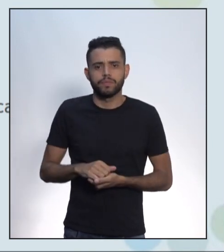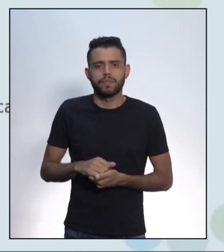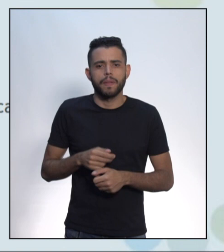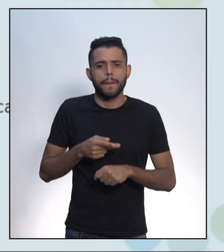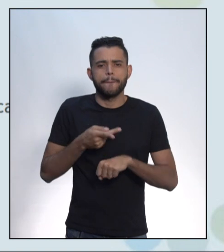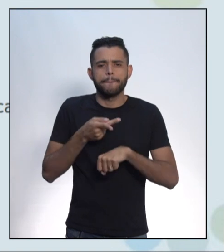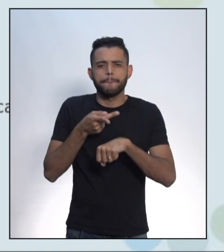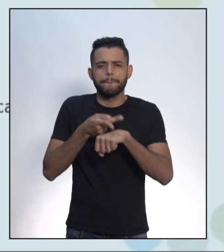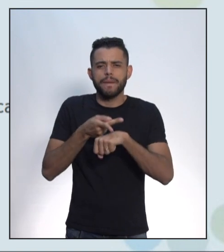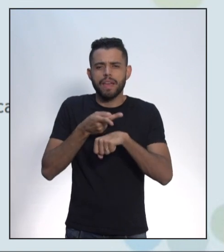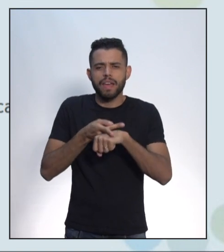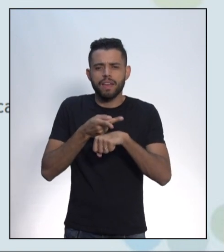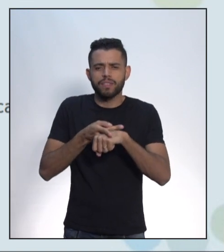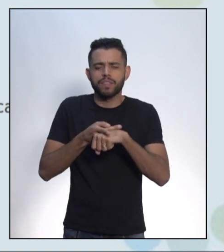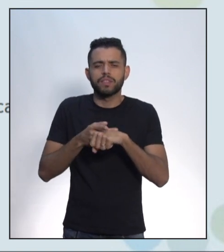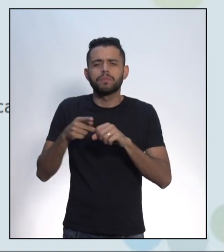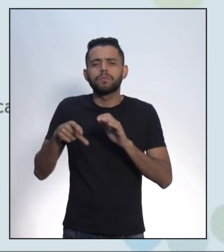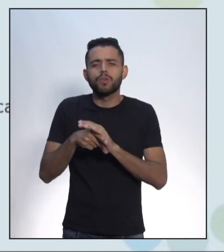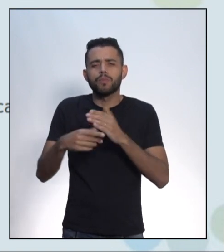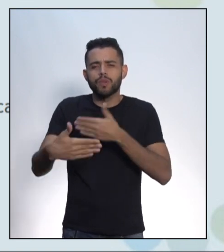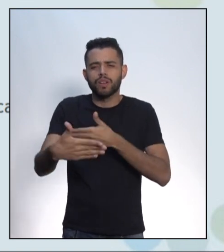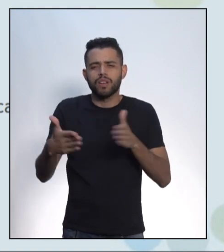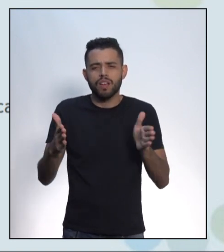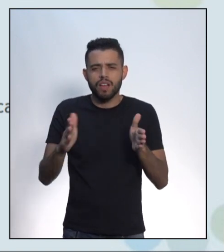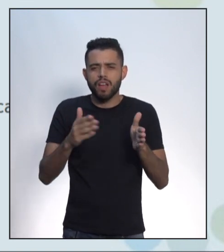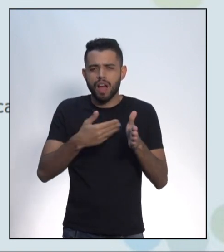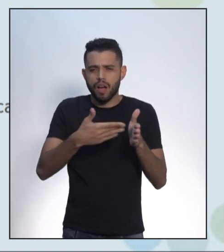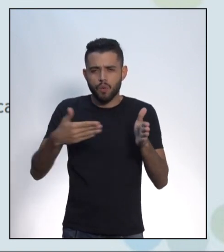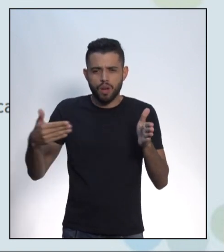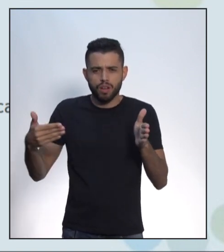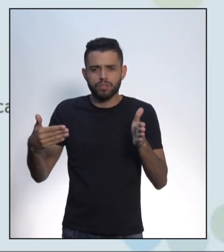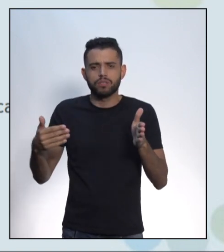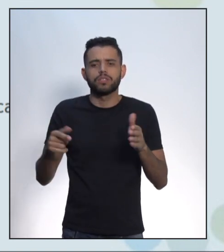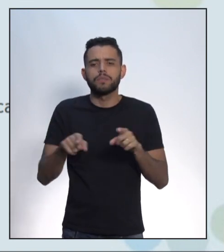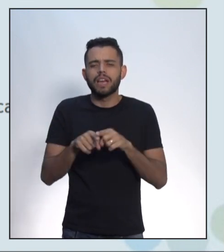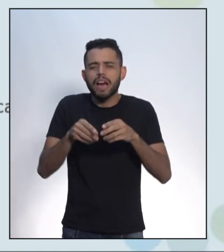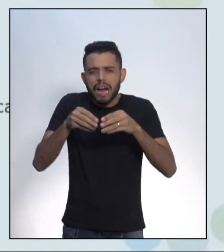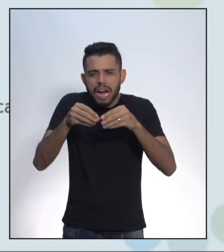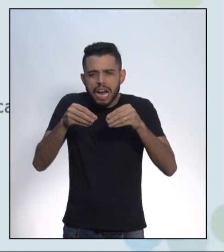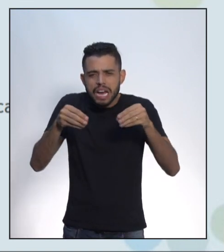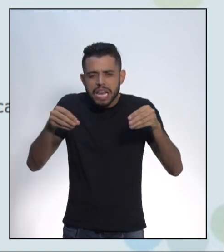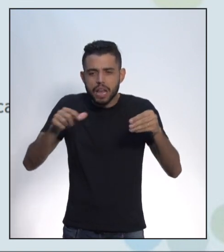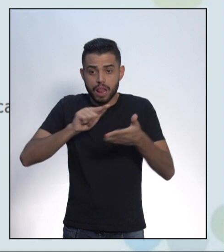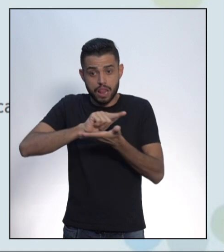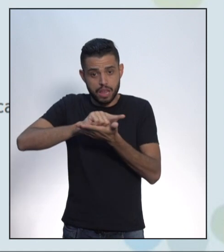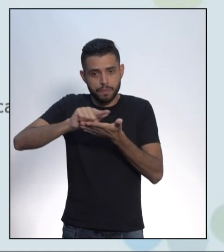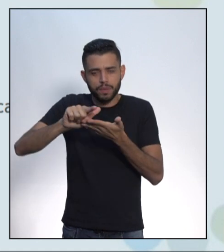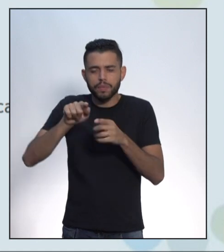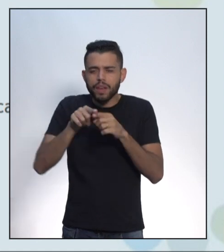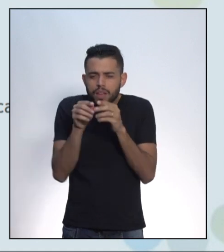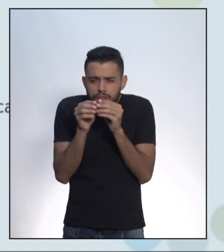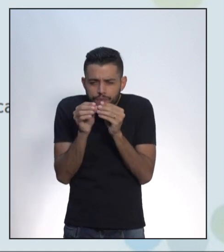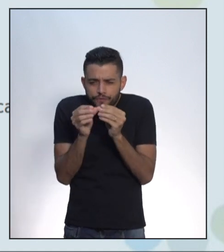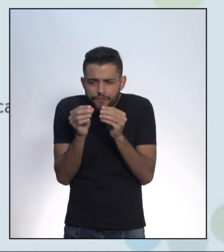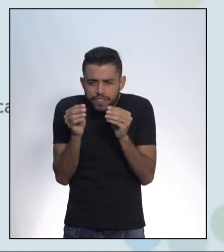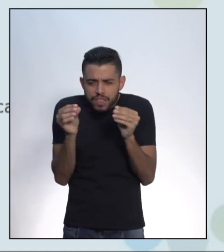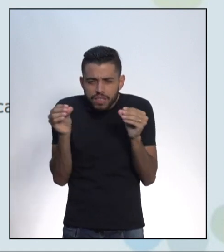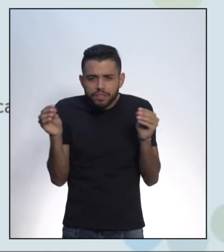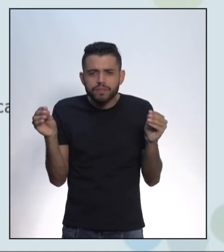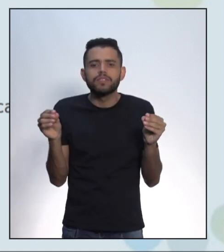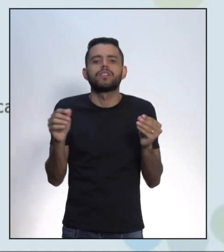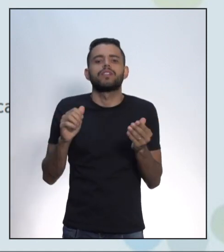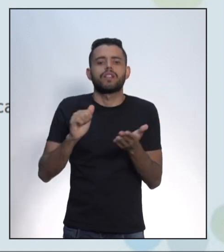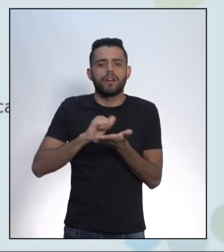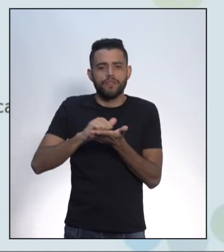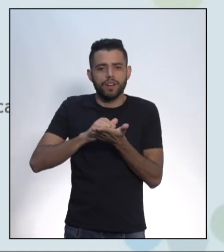pedras lavadas de aquário, né? Vamos usar areia grossa lavada, areia fina, também lavada,